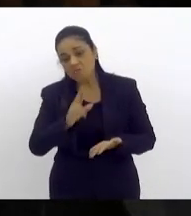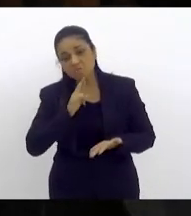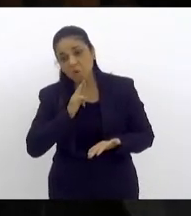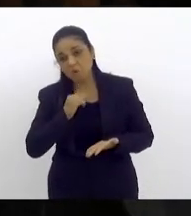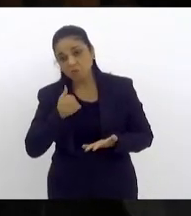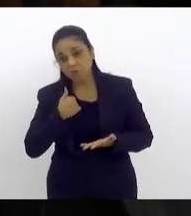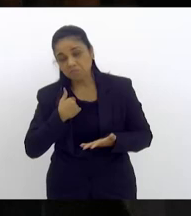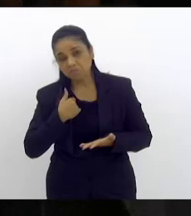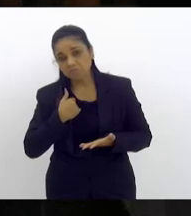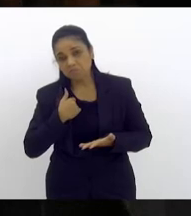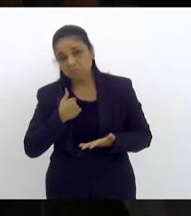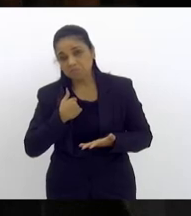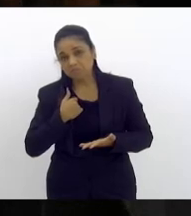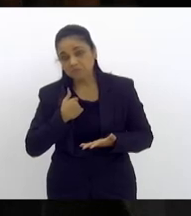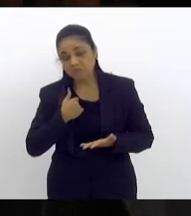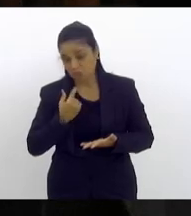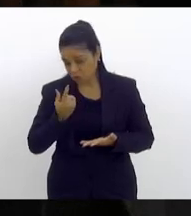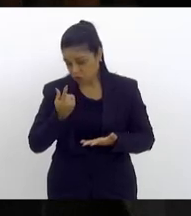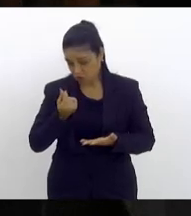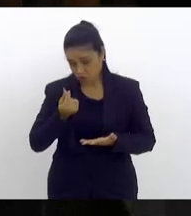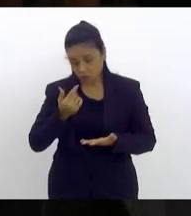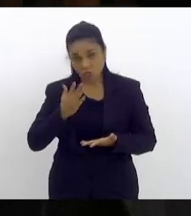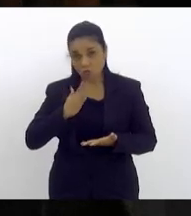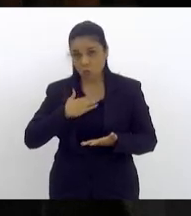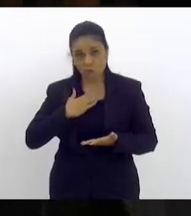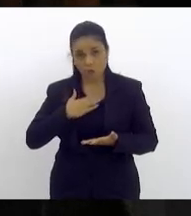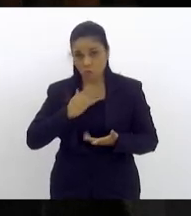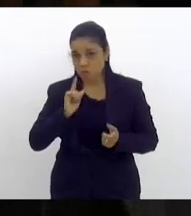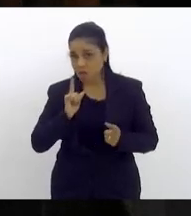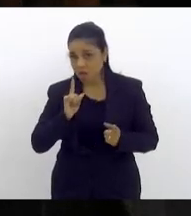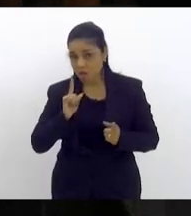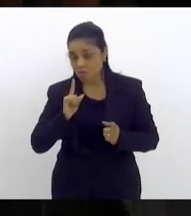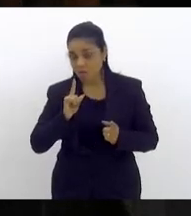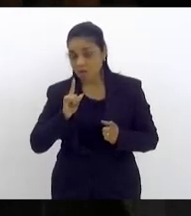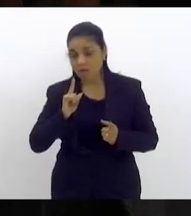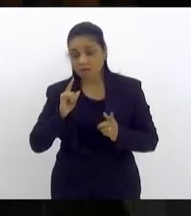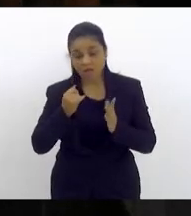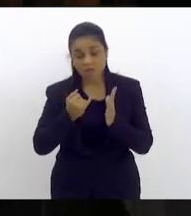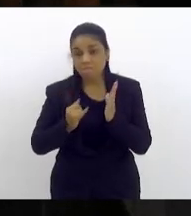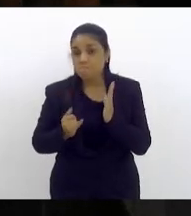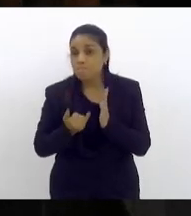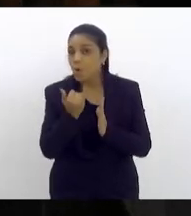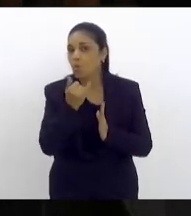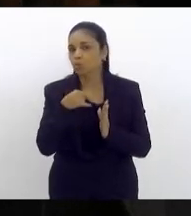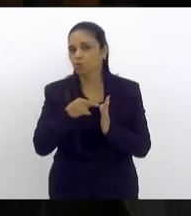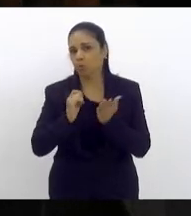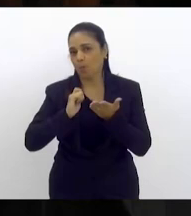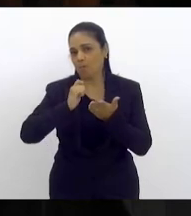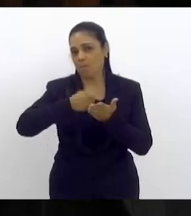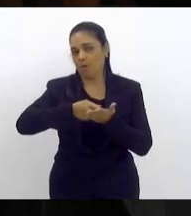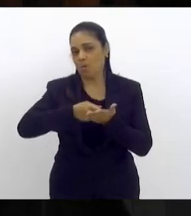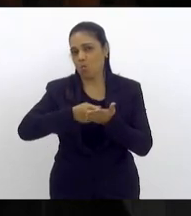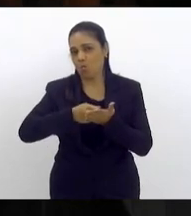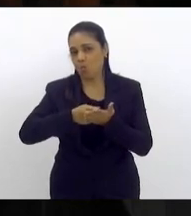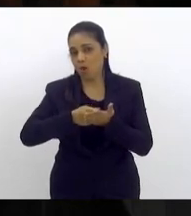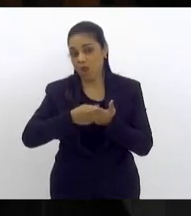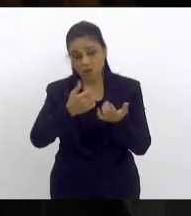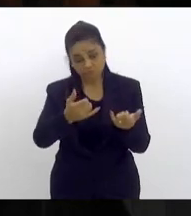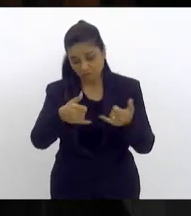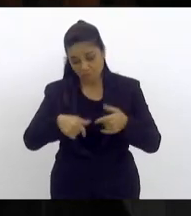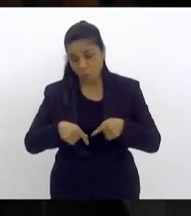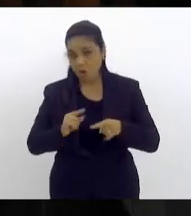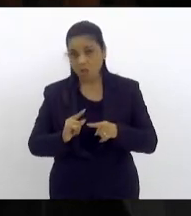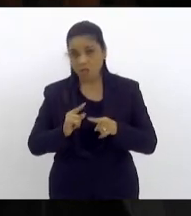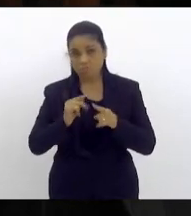cidadão Fluminense que isso aqui não é dinheiro nosso não esse dinheiro de imposto é dinheiro do pagador de imposto não veio falar o que que fez com dinheiro